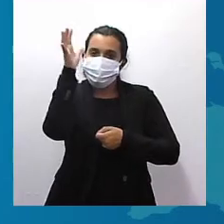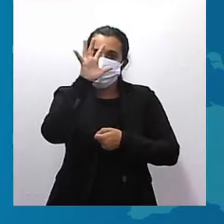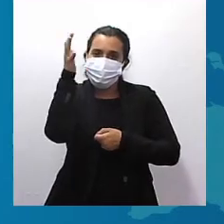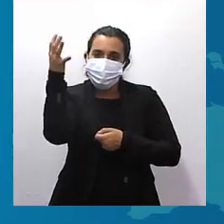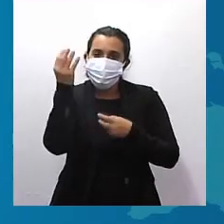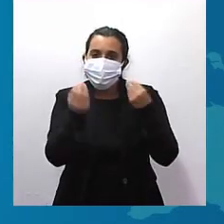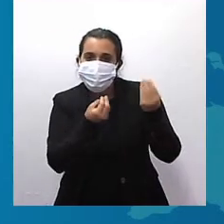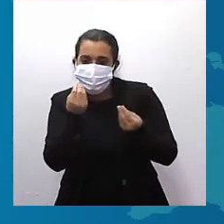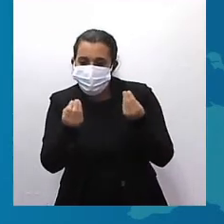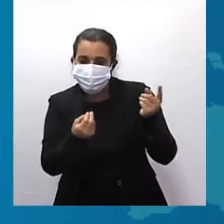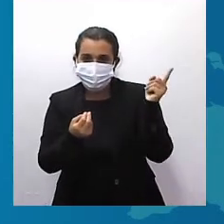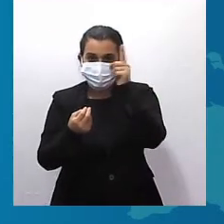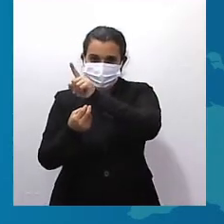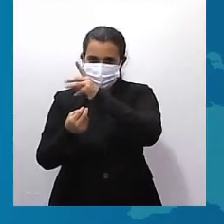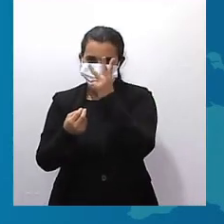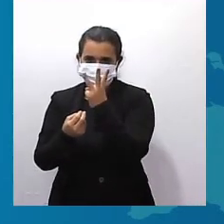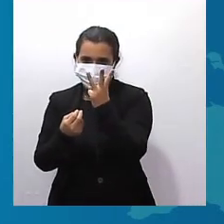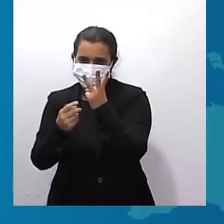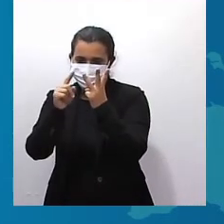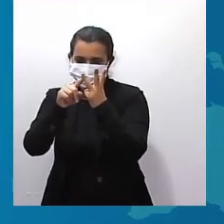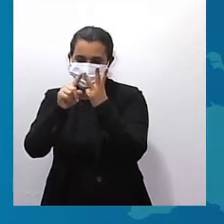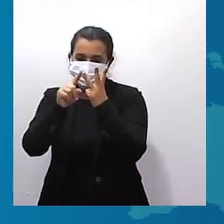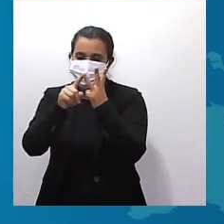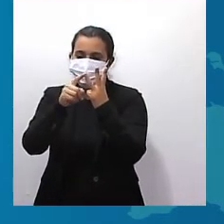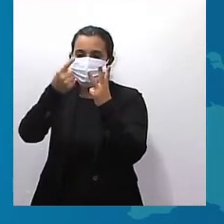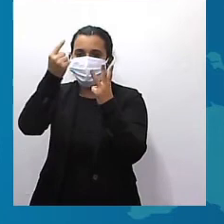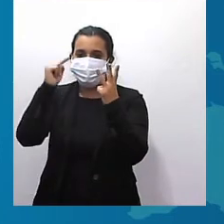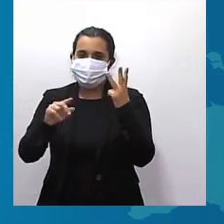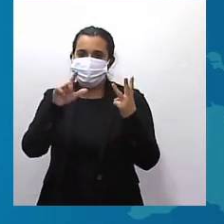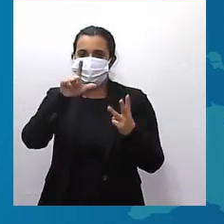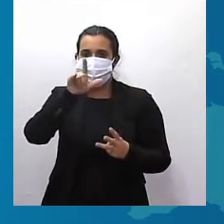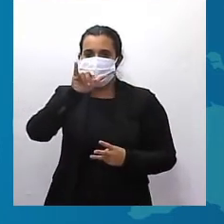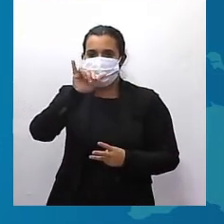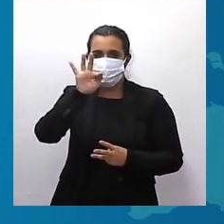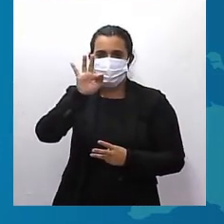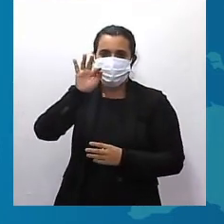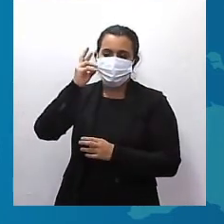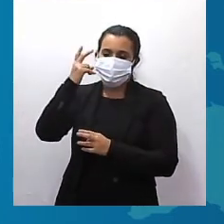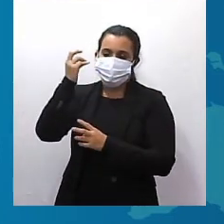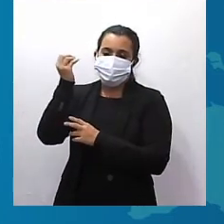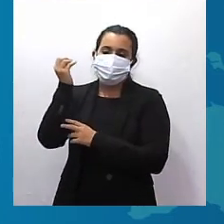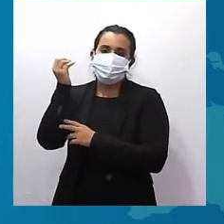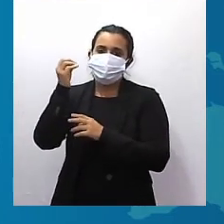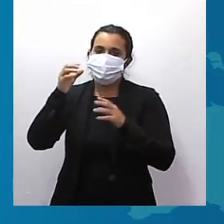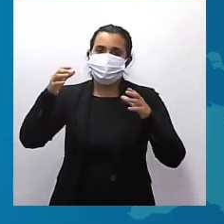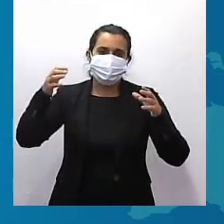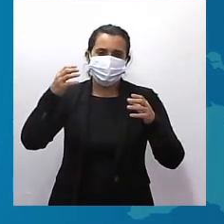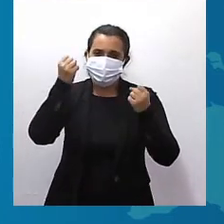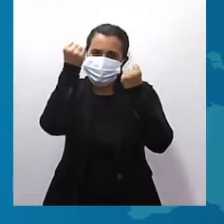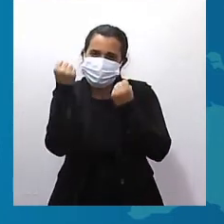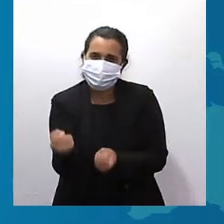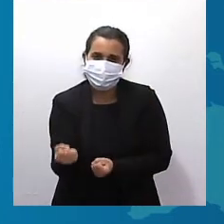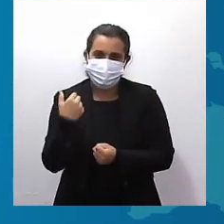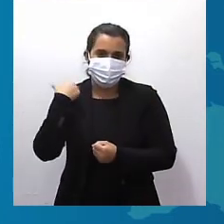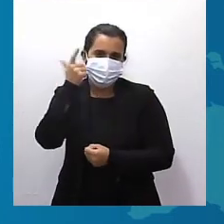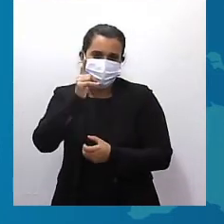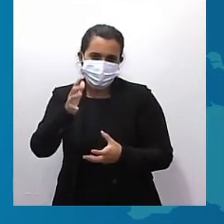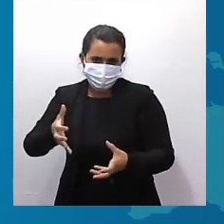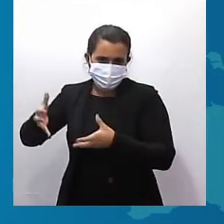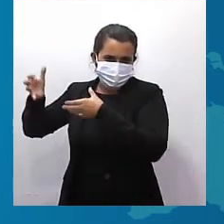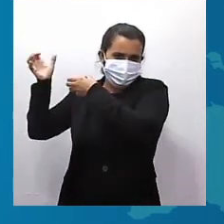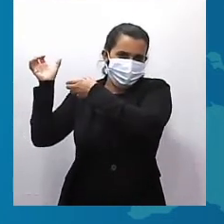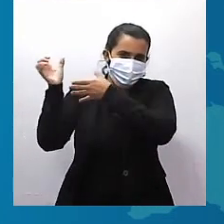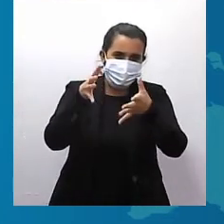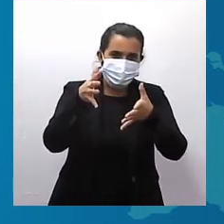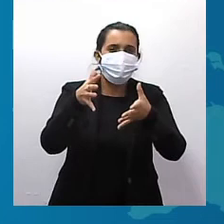você segurar, arremessar ou jogar tanques grandes de guerra. Então vamos ver como é que a